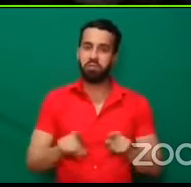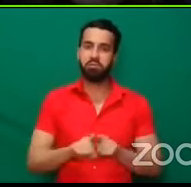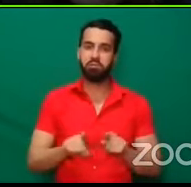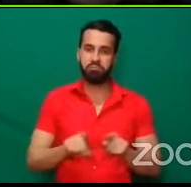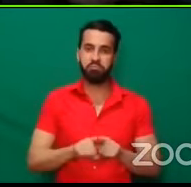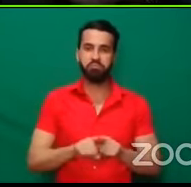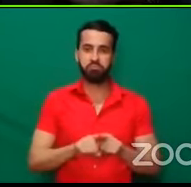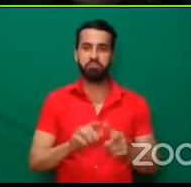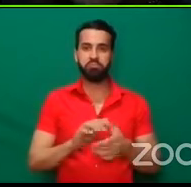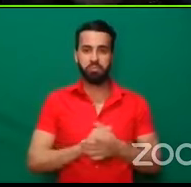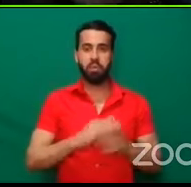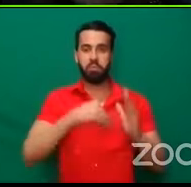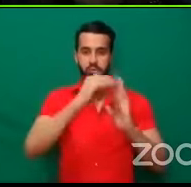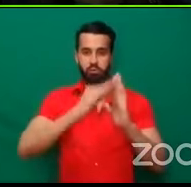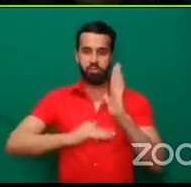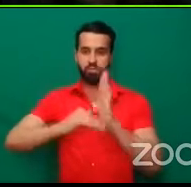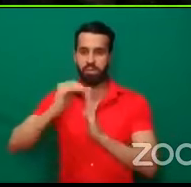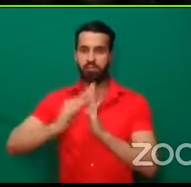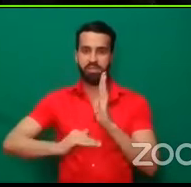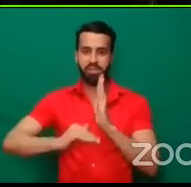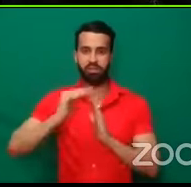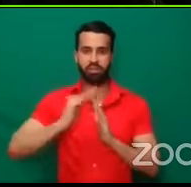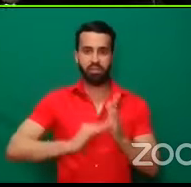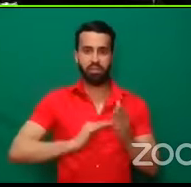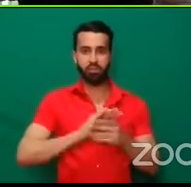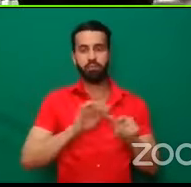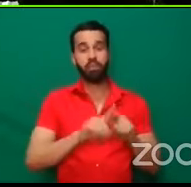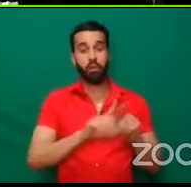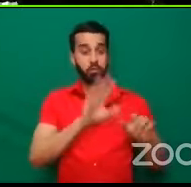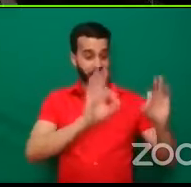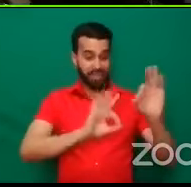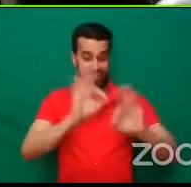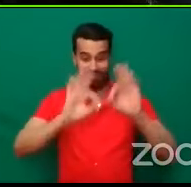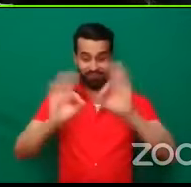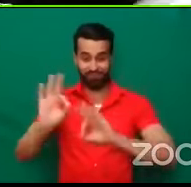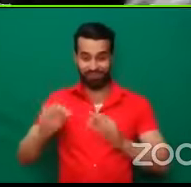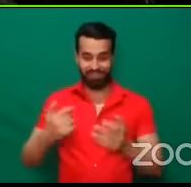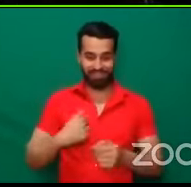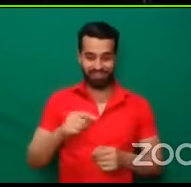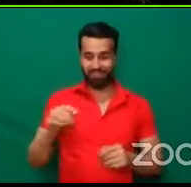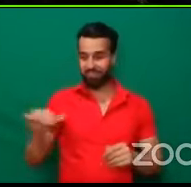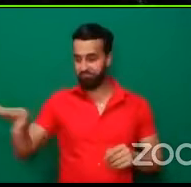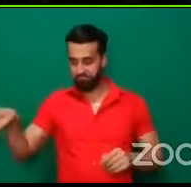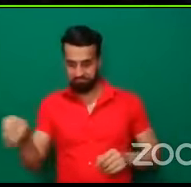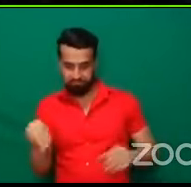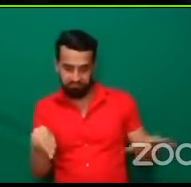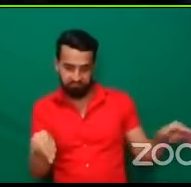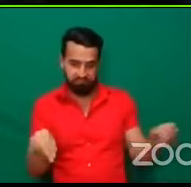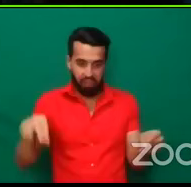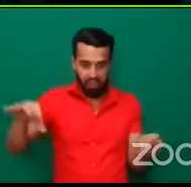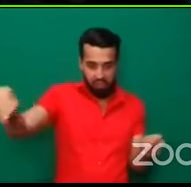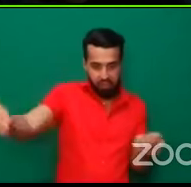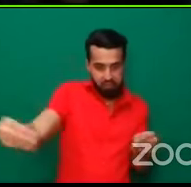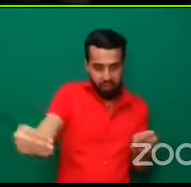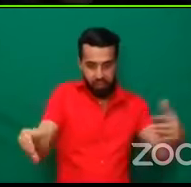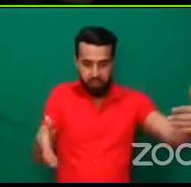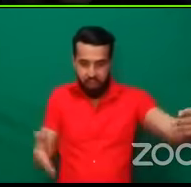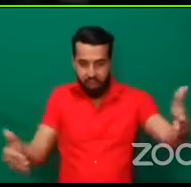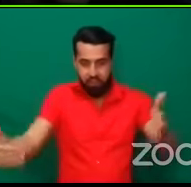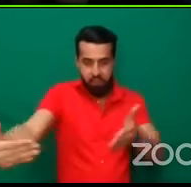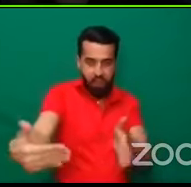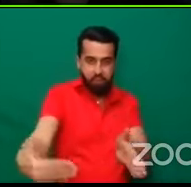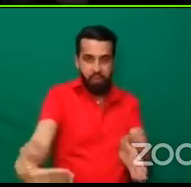Eu pintei na caixa mesmo, né, e fui montando com restos de lixo, de sucata, assim. Não gastei, cara, acho que